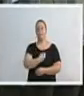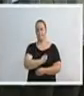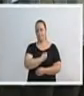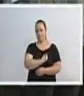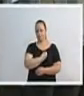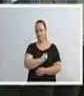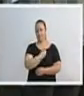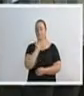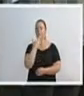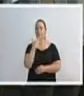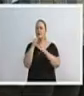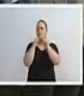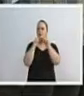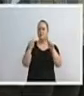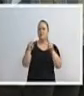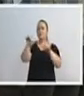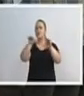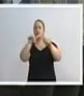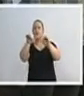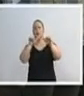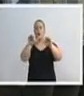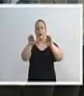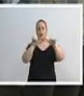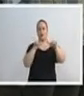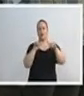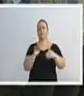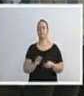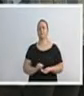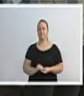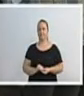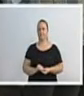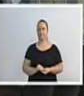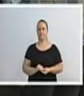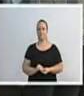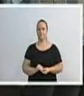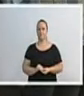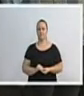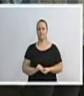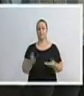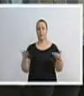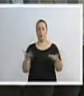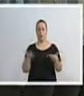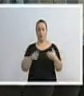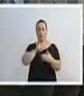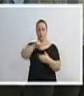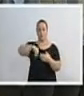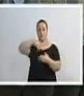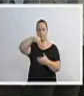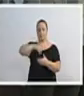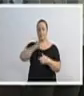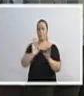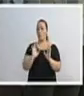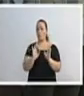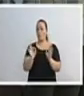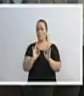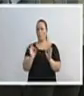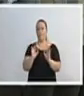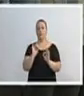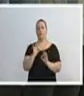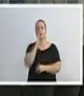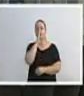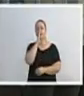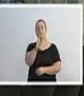senhores vereadores que ainda não se encontram no respectivo plenário, porque nossa sessão hoje não tem falação, então já passaremos diretamente para